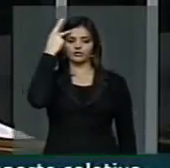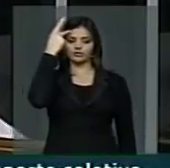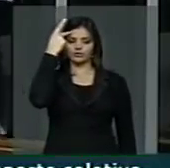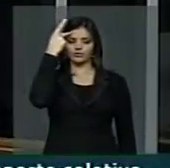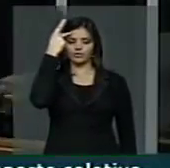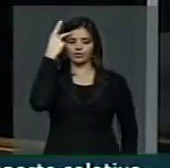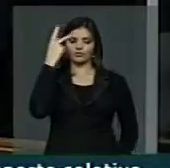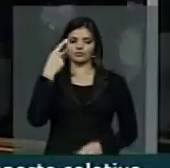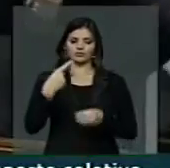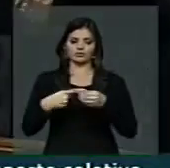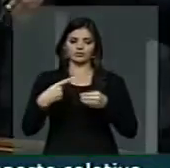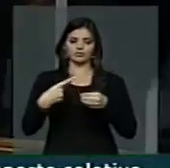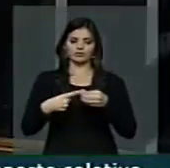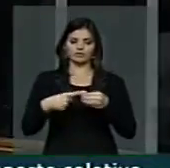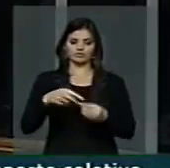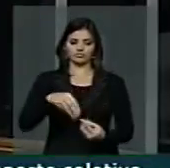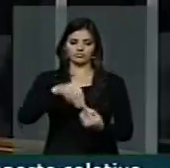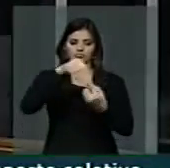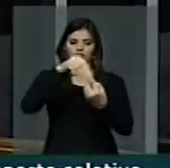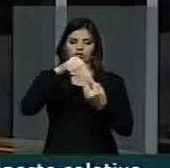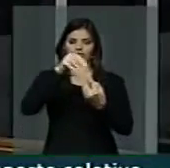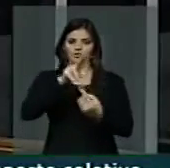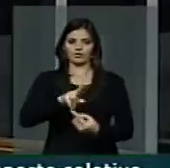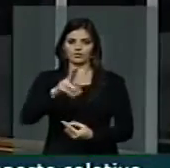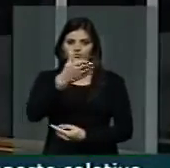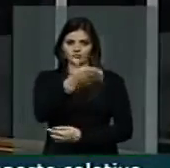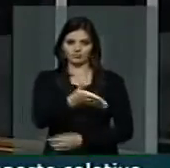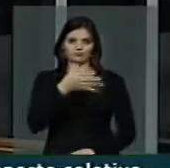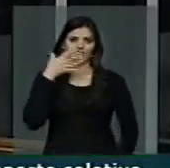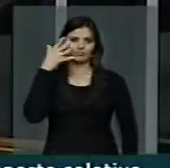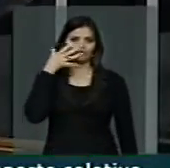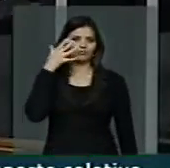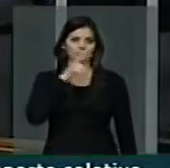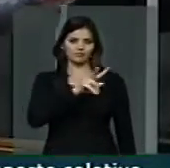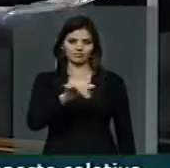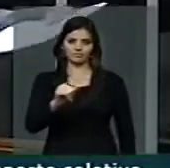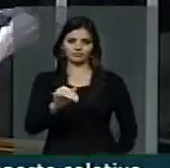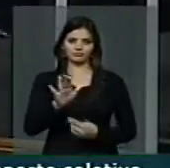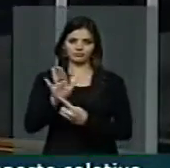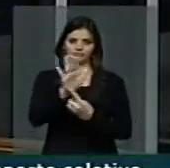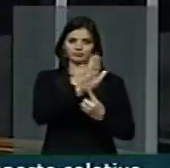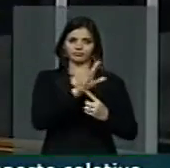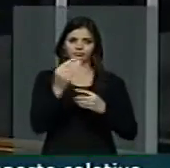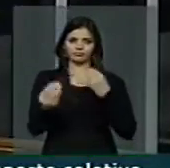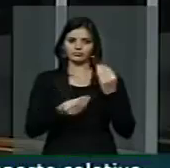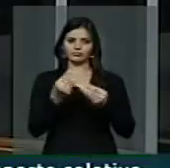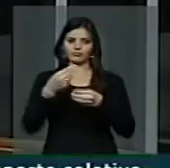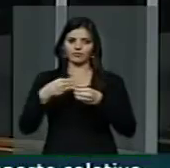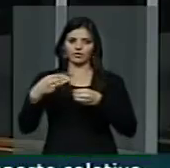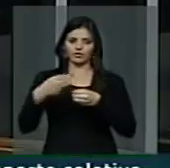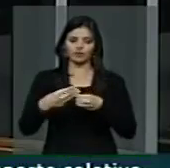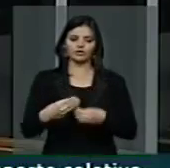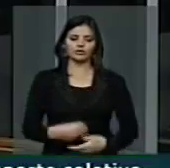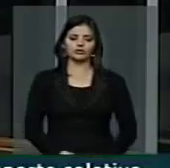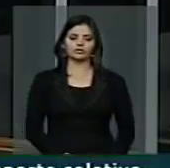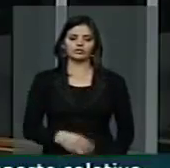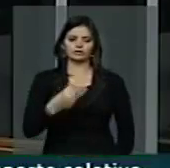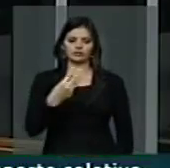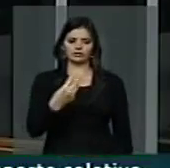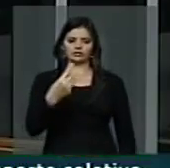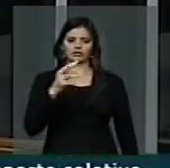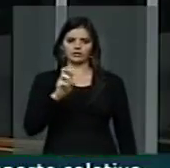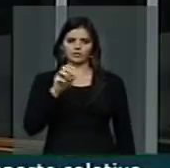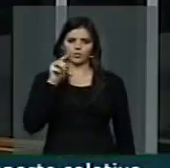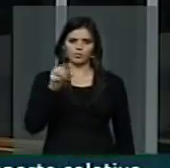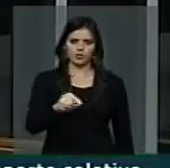uma das cidades pioneiras, que usará da palavra, que mostrará como o seu município, se eu não estou enganado, 35